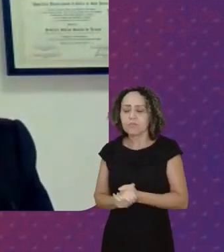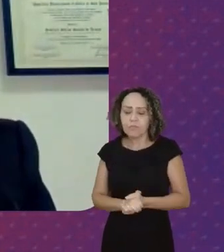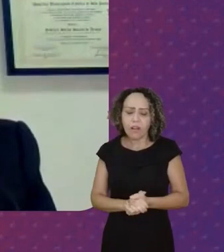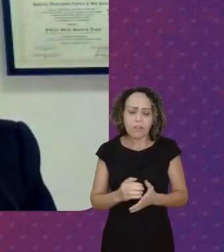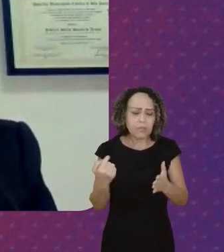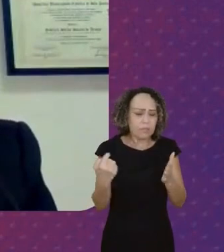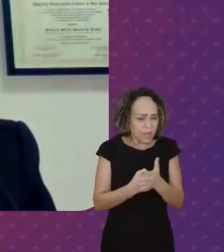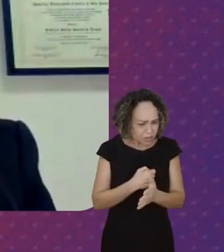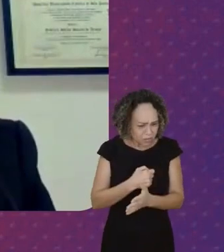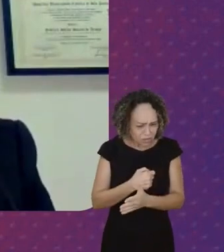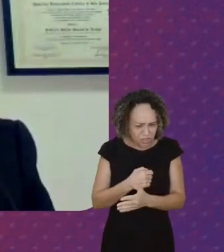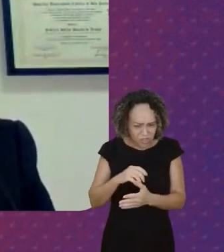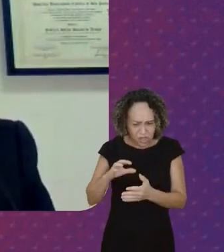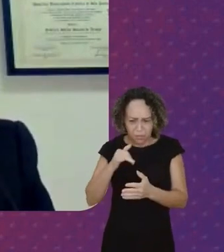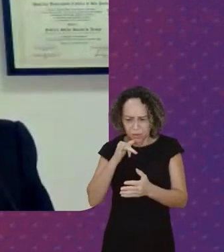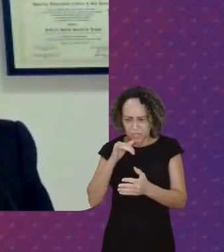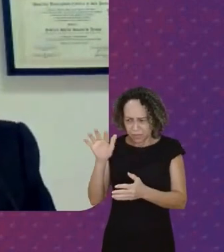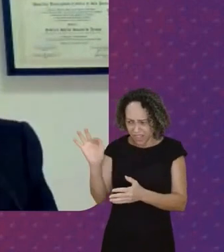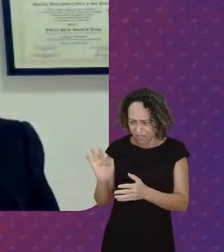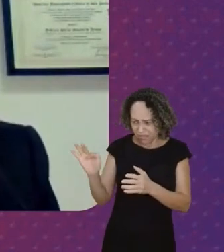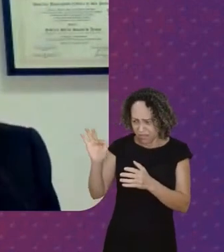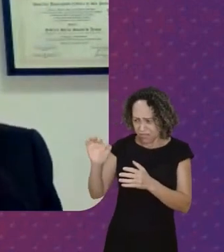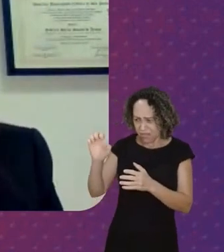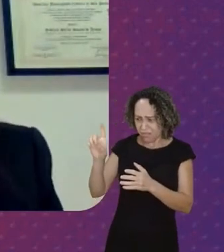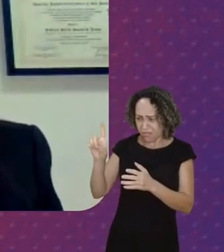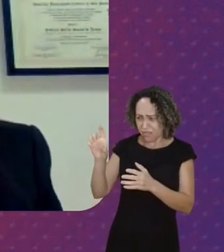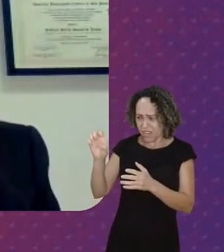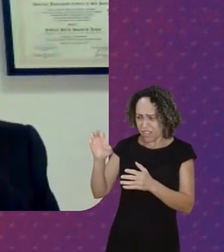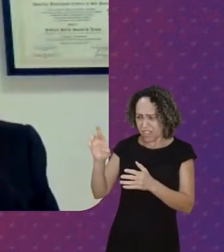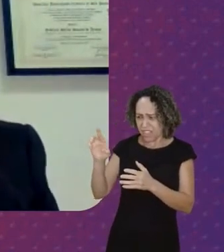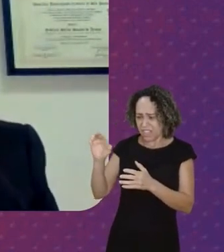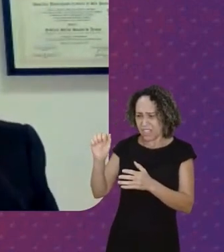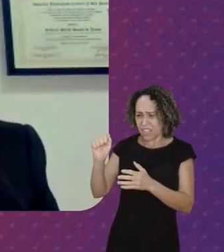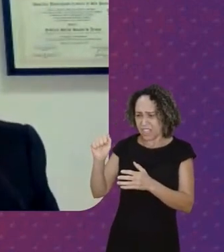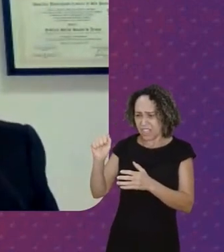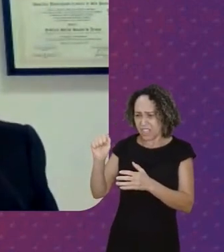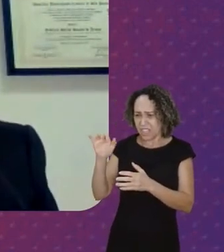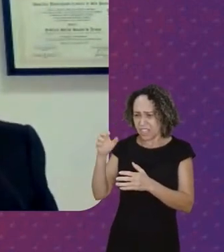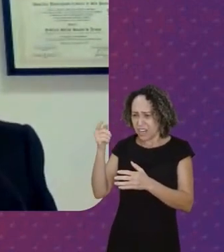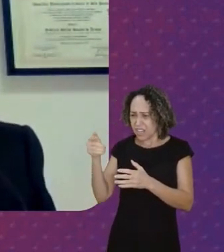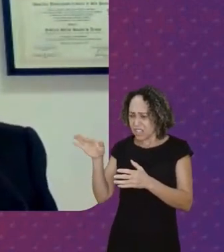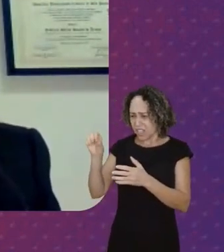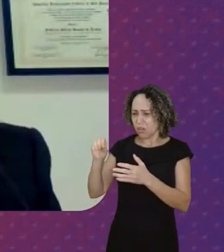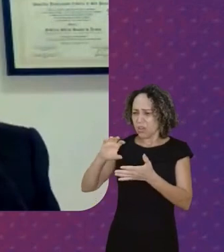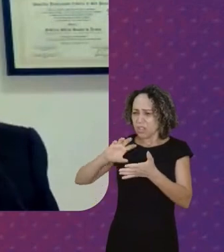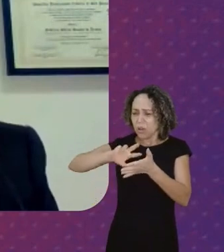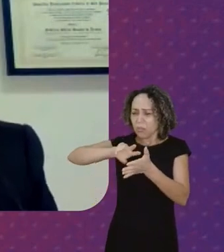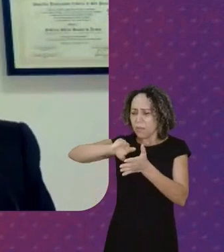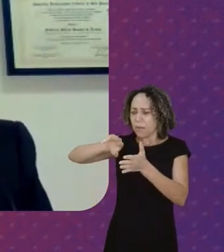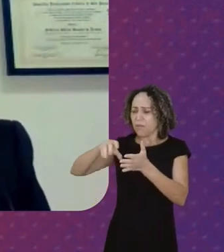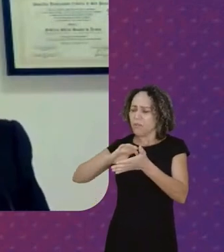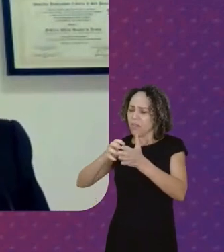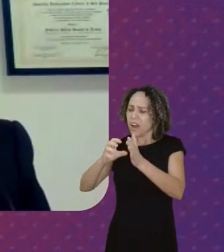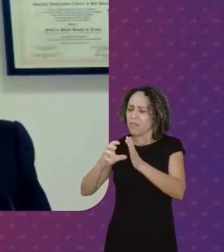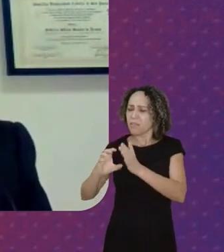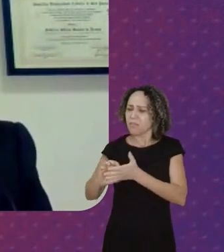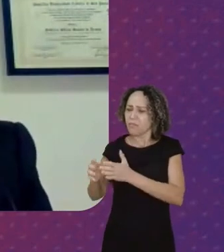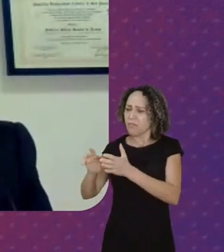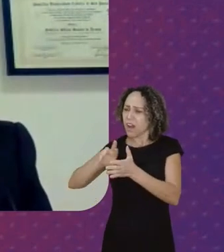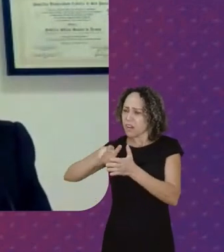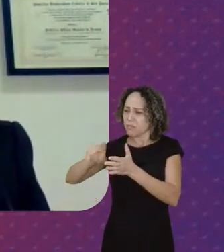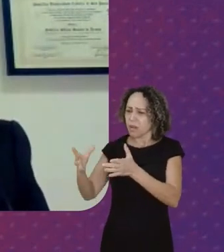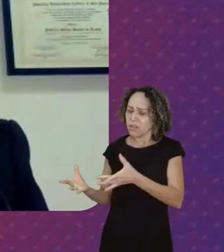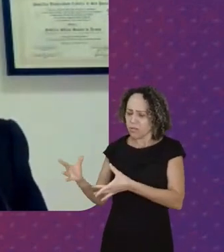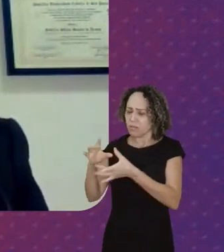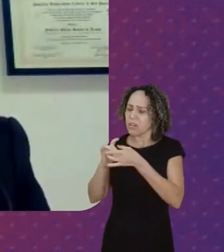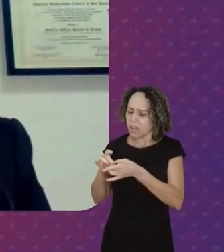ficar 4 anos junto? E a autonomia? Você acabou de falar que eles têm autonomia, né, que eles vão ter independência